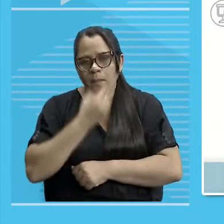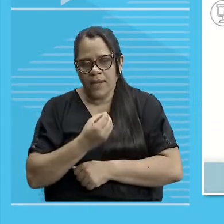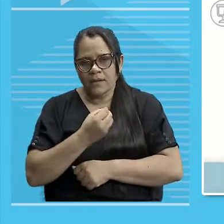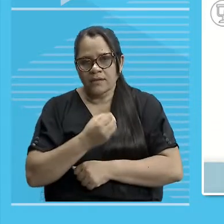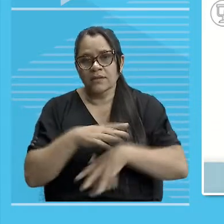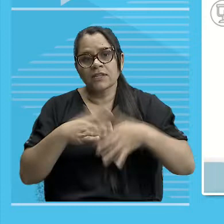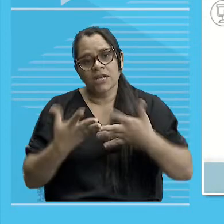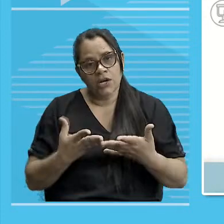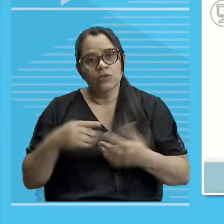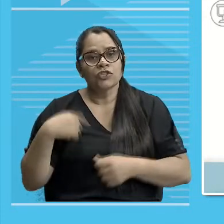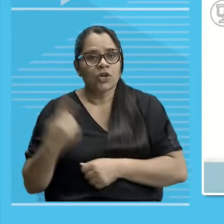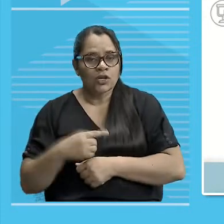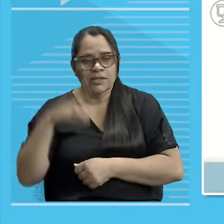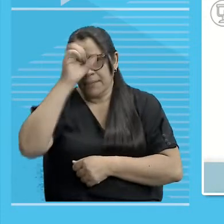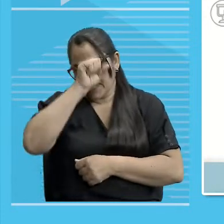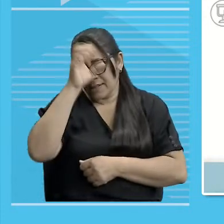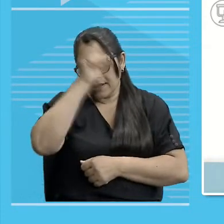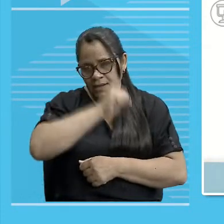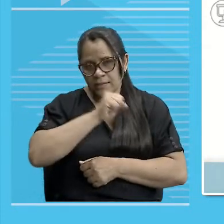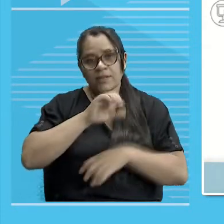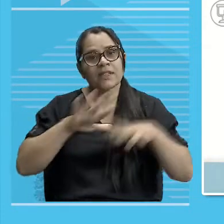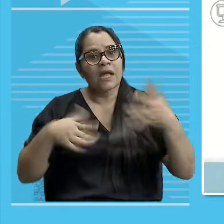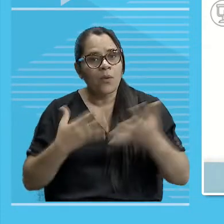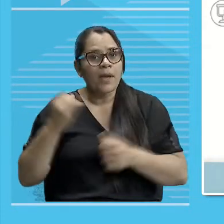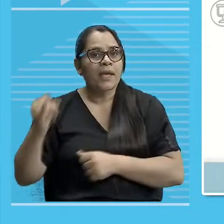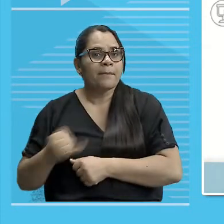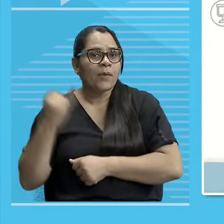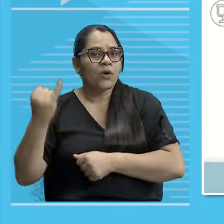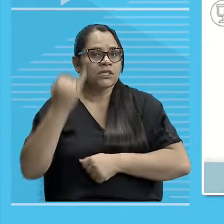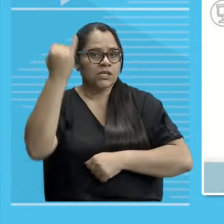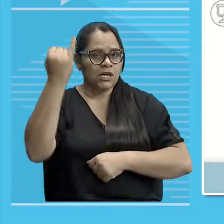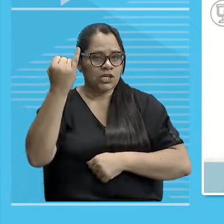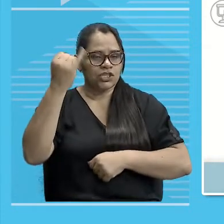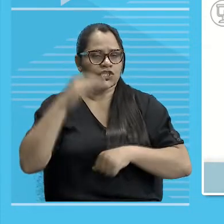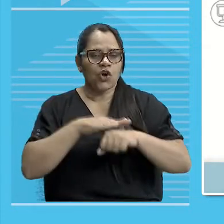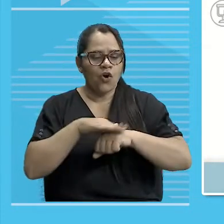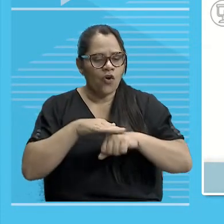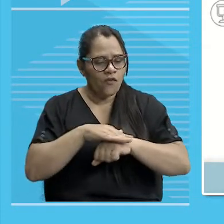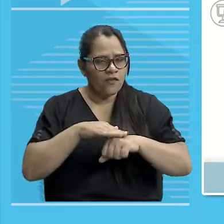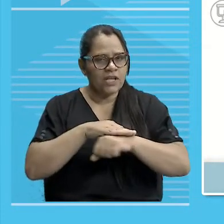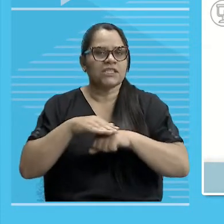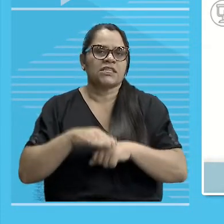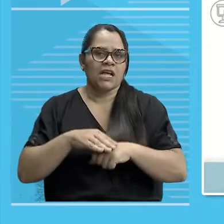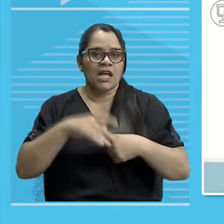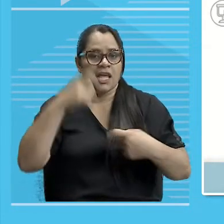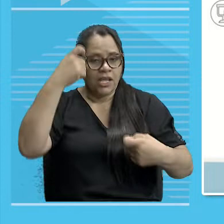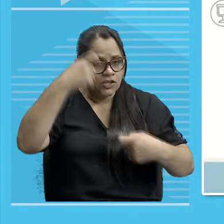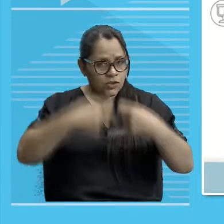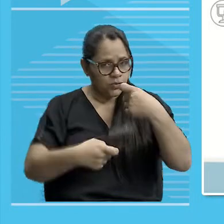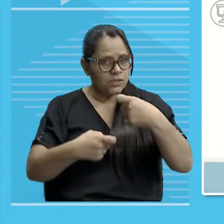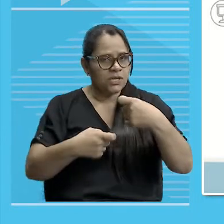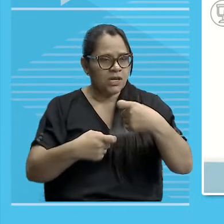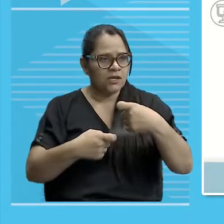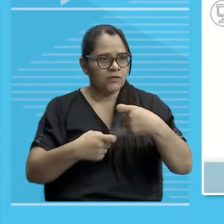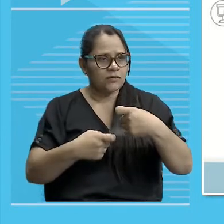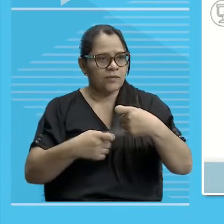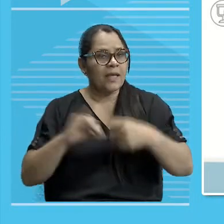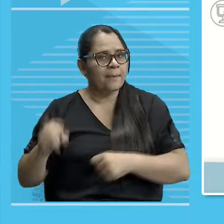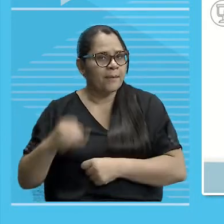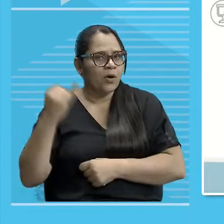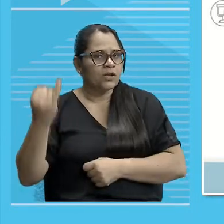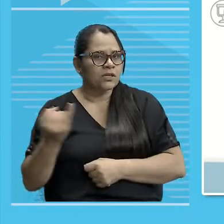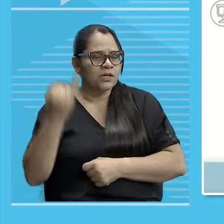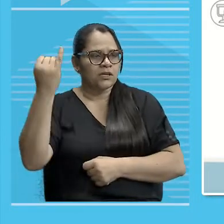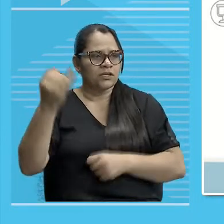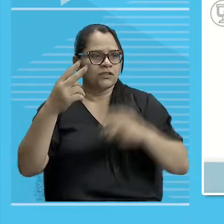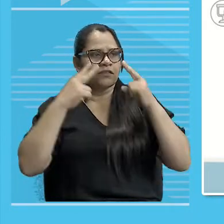muita dificuldade. O que é importante conversar é sobre o sexo. Isso é importante conversar. Olha aí os